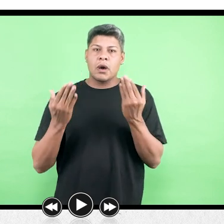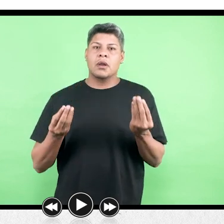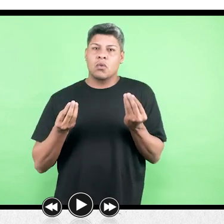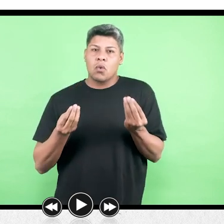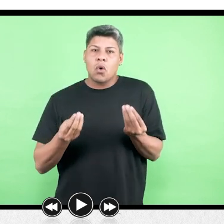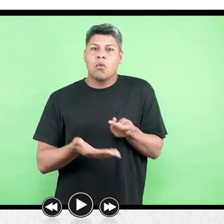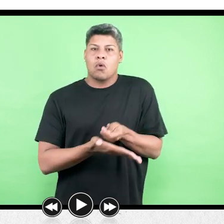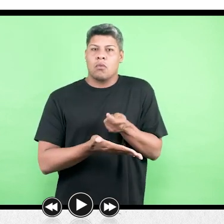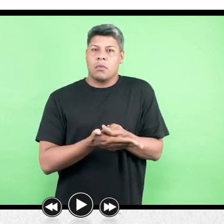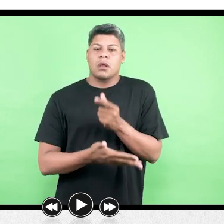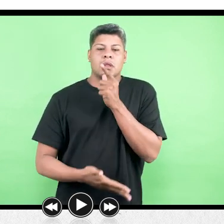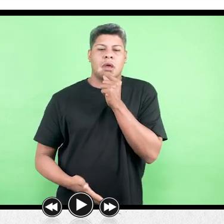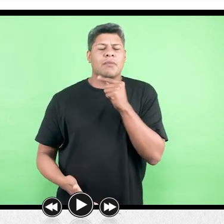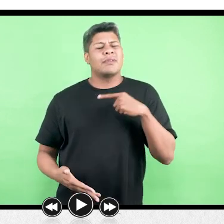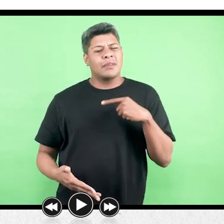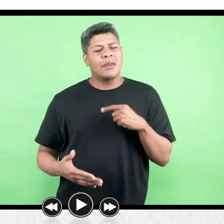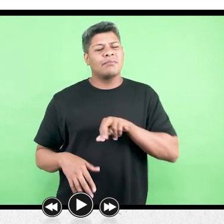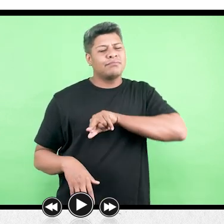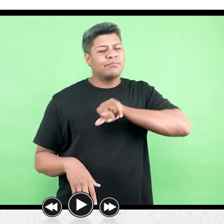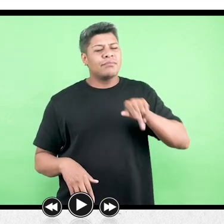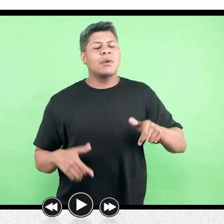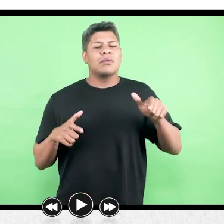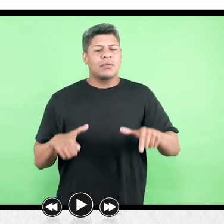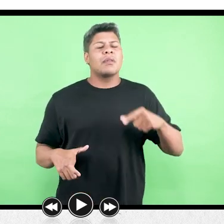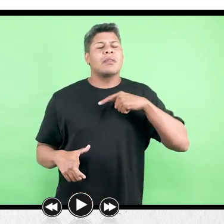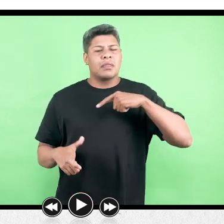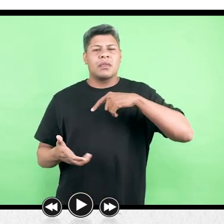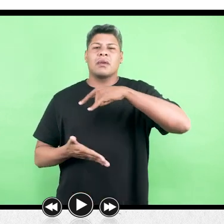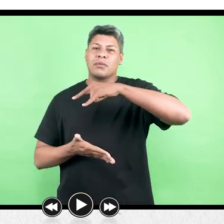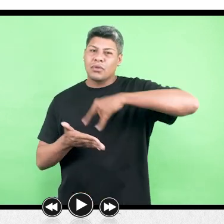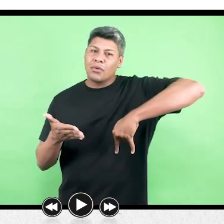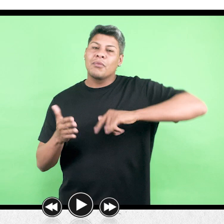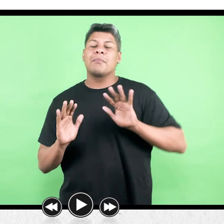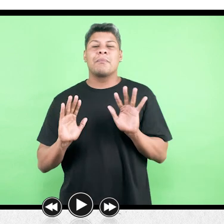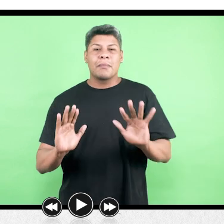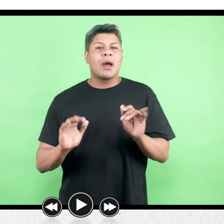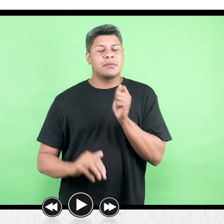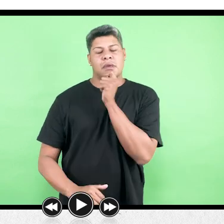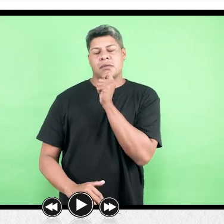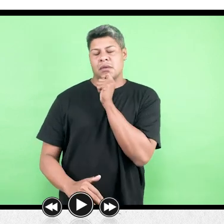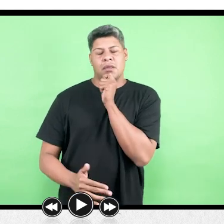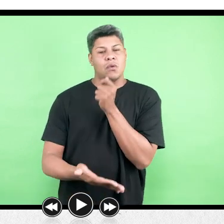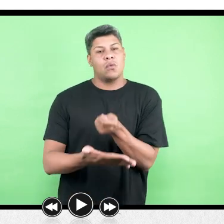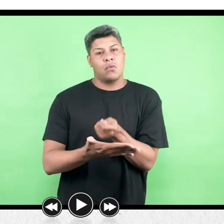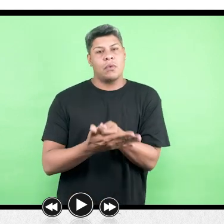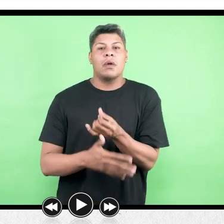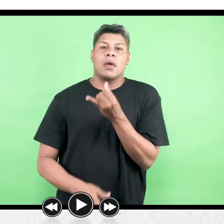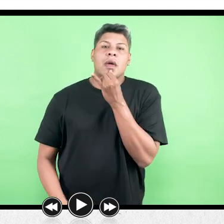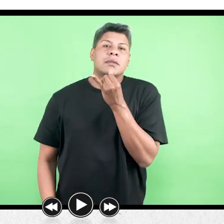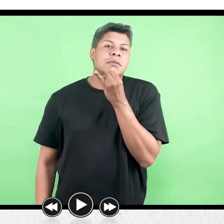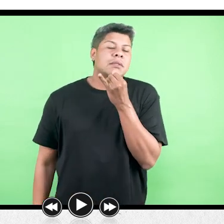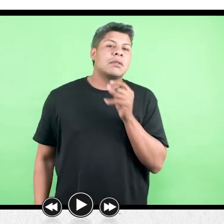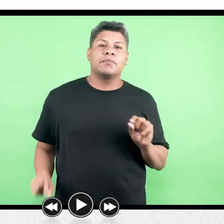água. E há muitos locais que a gente já tem outorga, mas ainda não tem a cobrança. Por exemplo, vou dar um